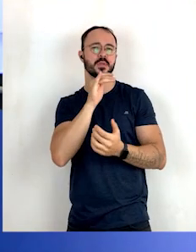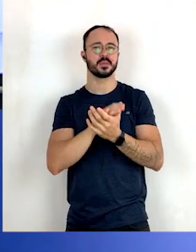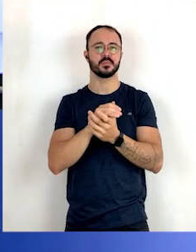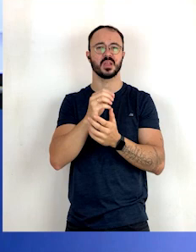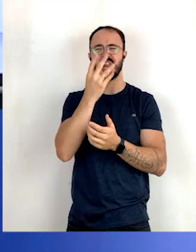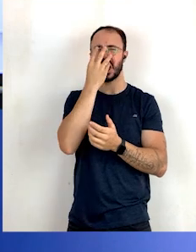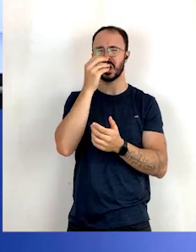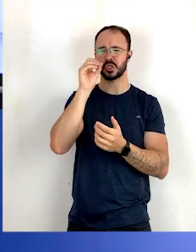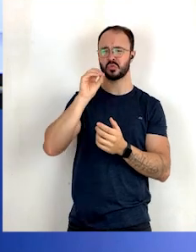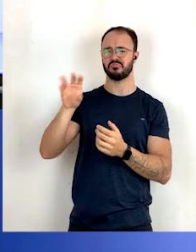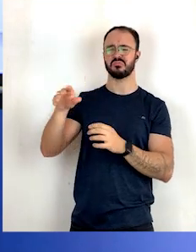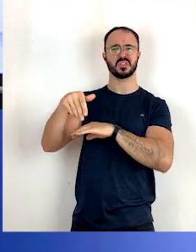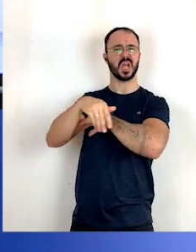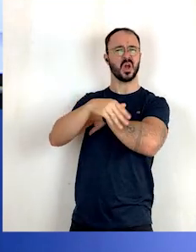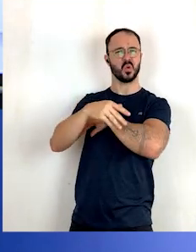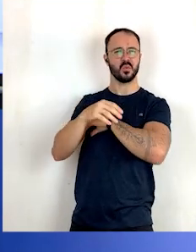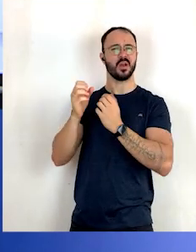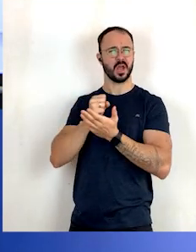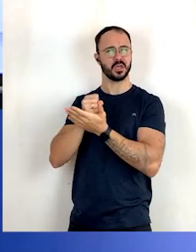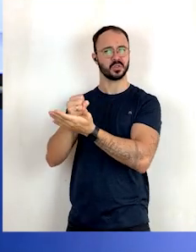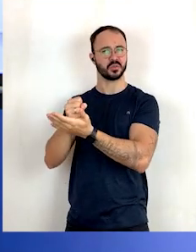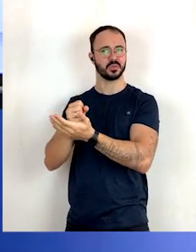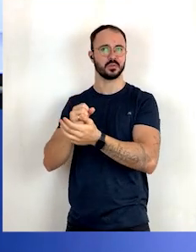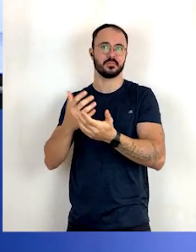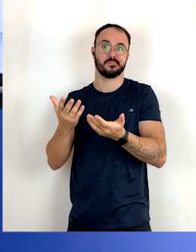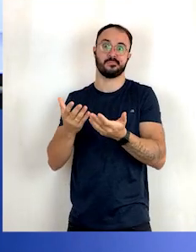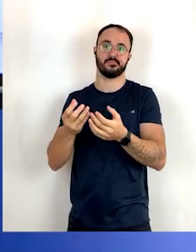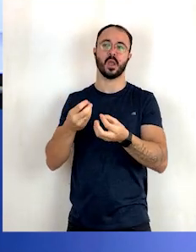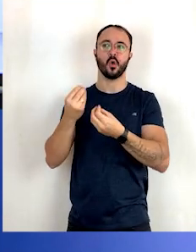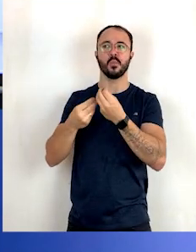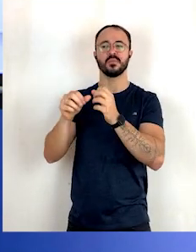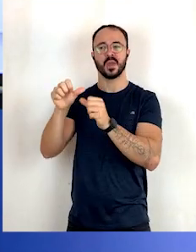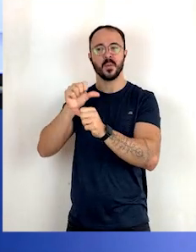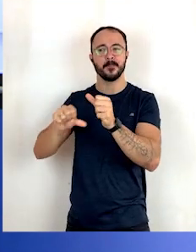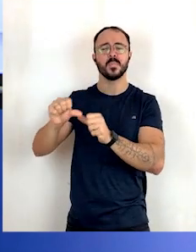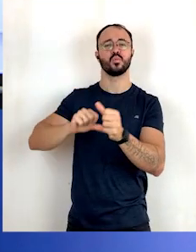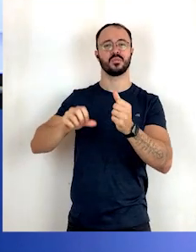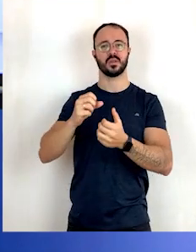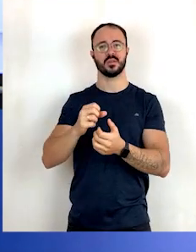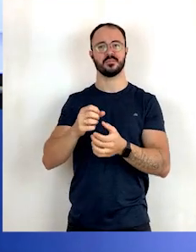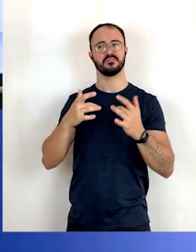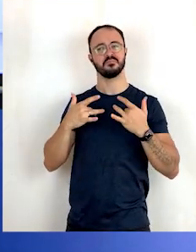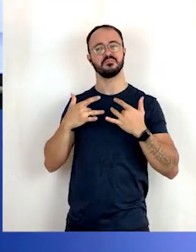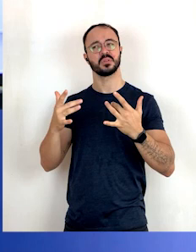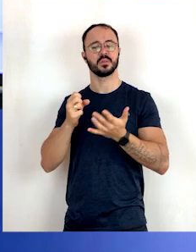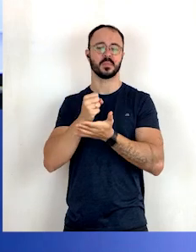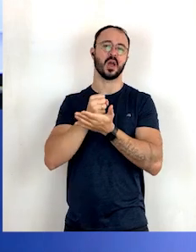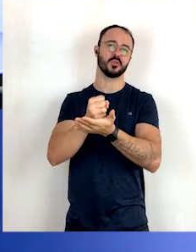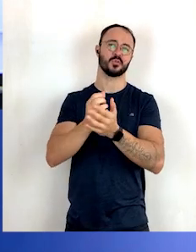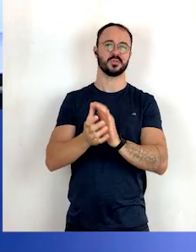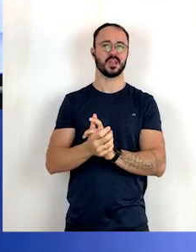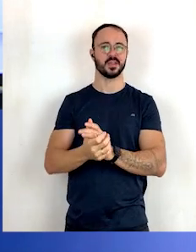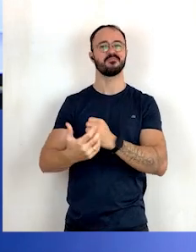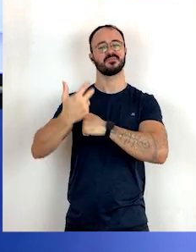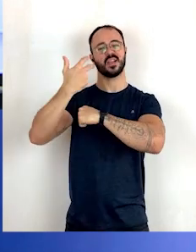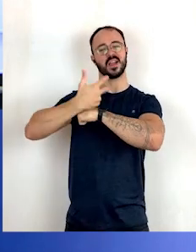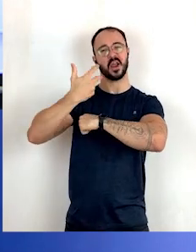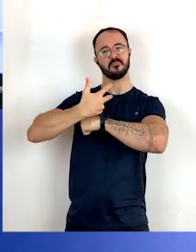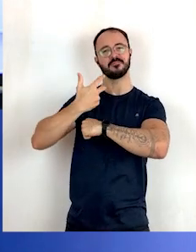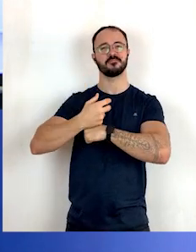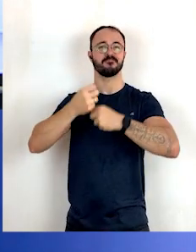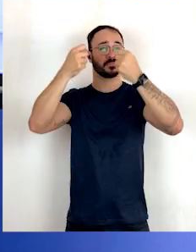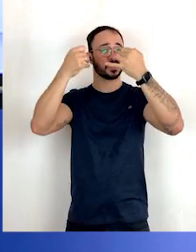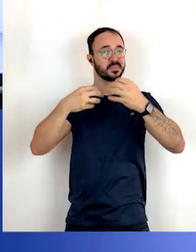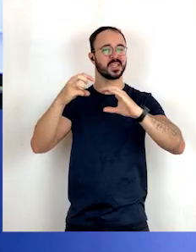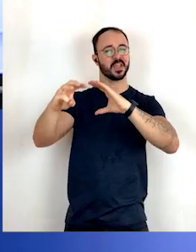Será que eu posso mudar esse meu comportamento de jogar lixo nos bueiros? Grave um vídeo, descreva essas informações e mande pra gente no telefone que